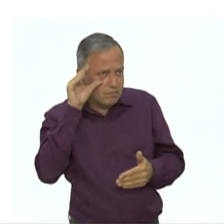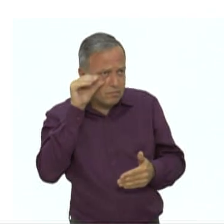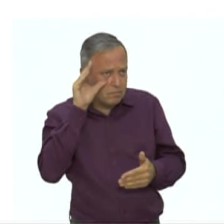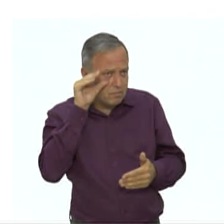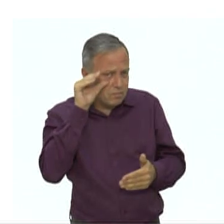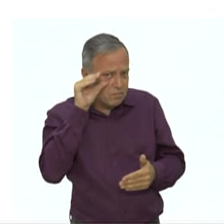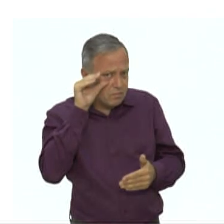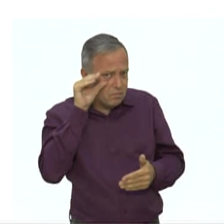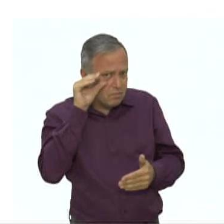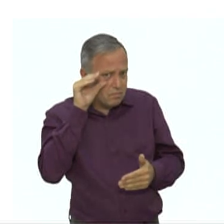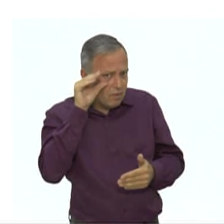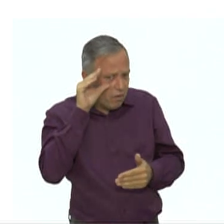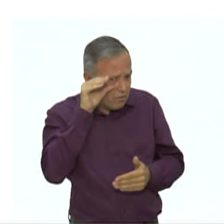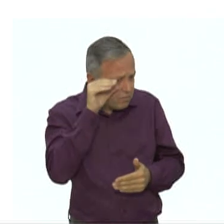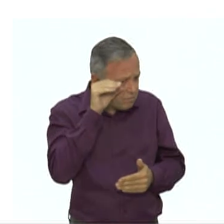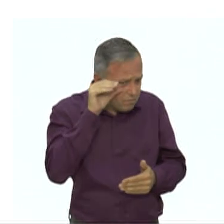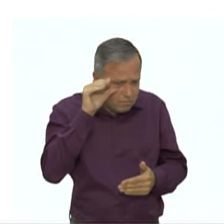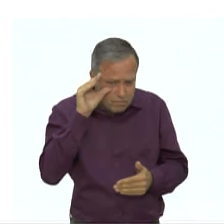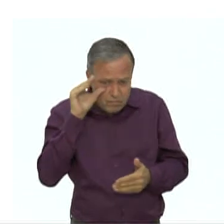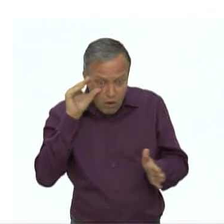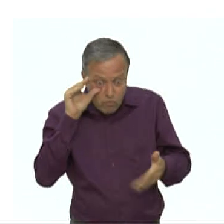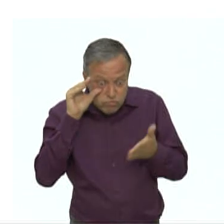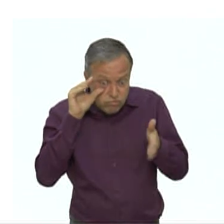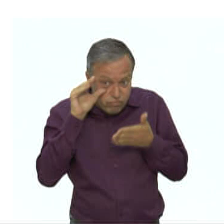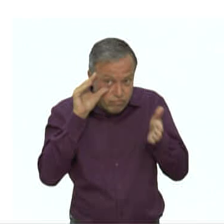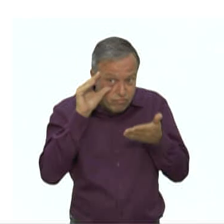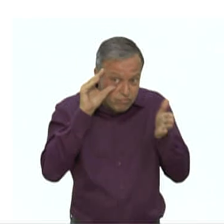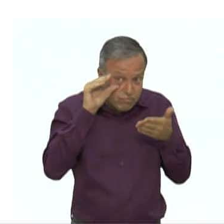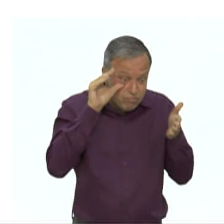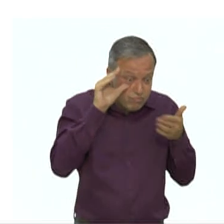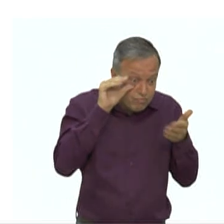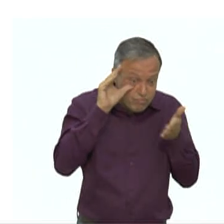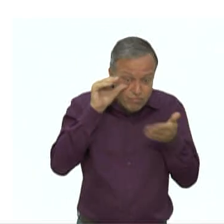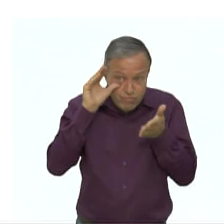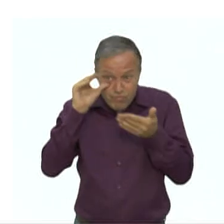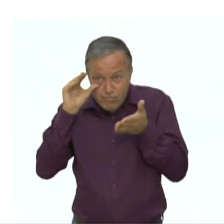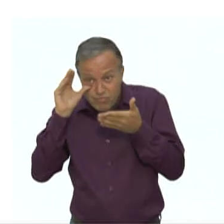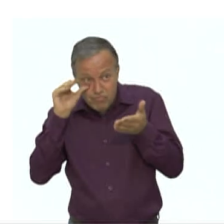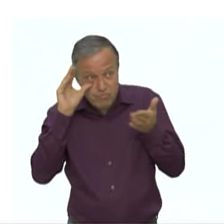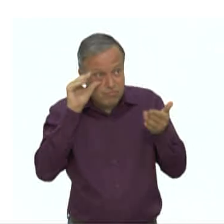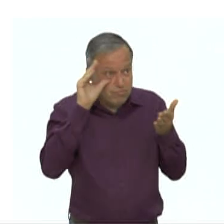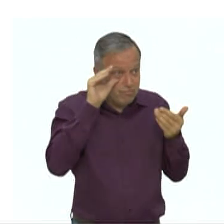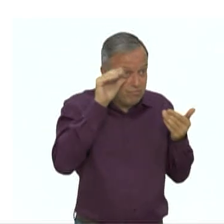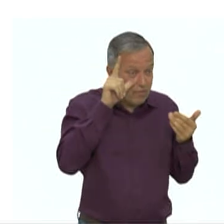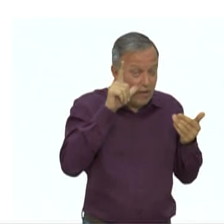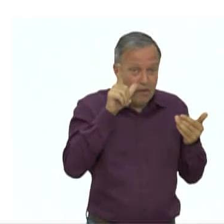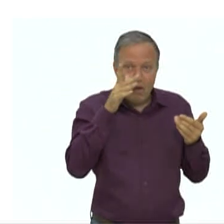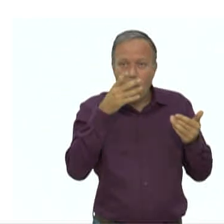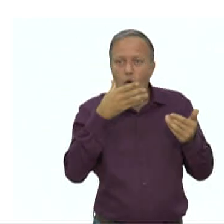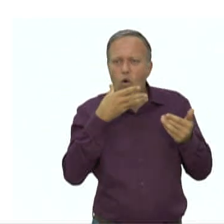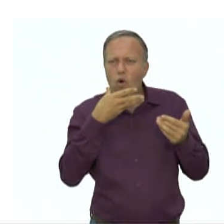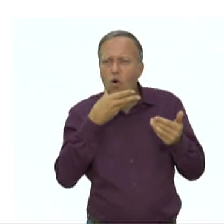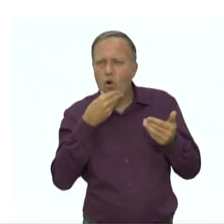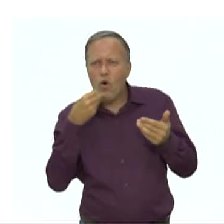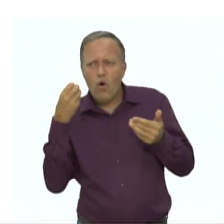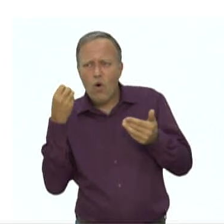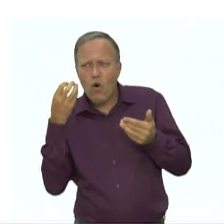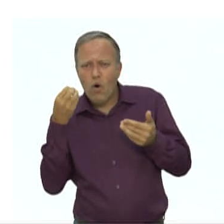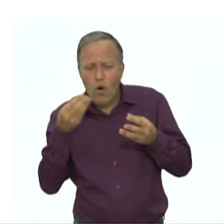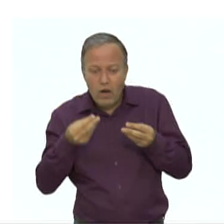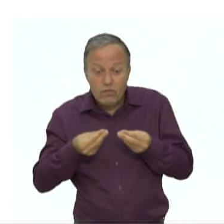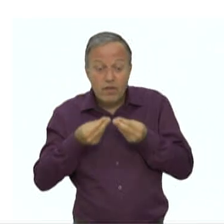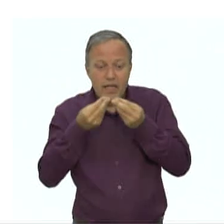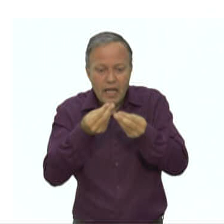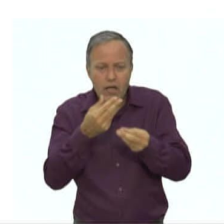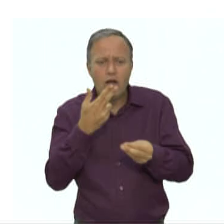essa expressão que está em destaque. Picado por la curiosidad. El suíço oferece